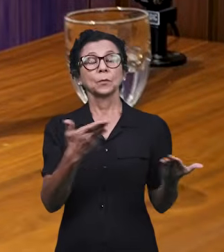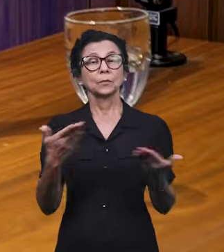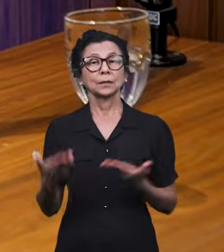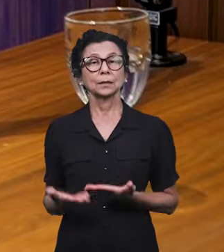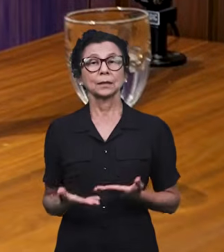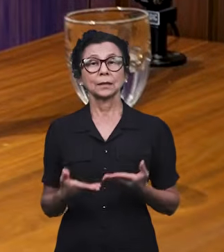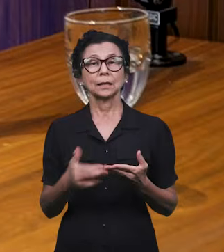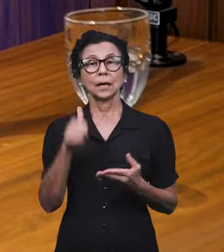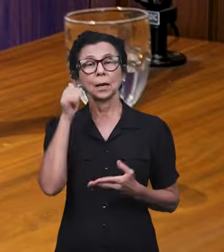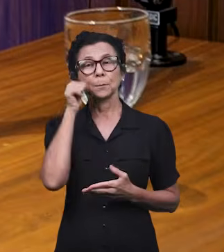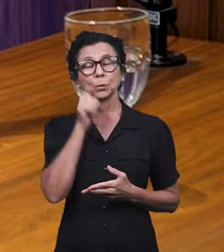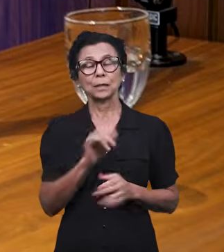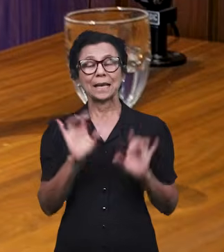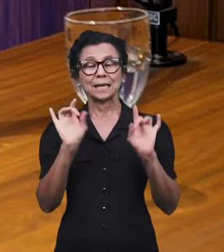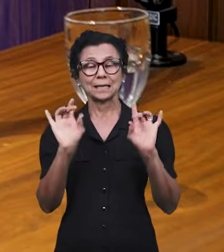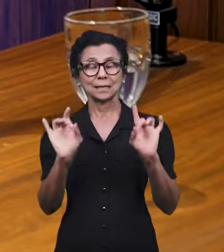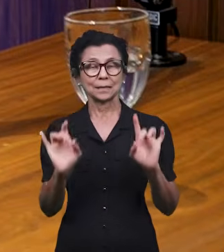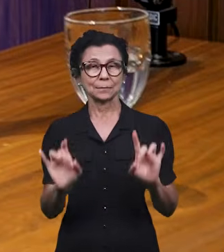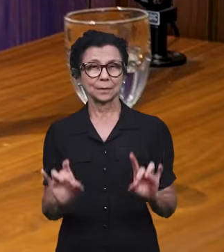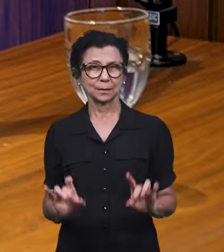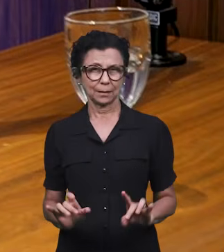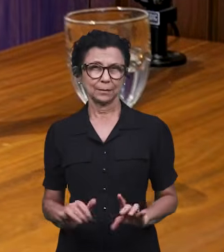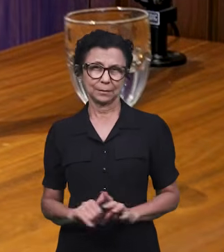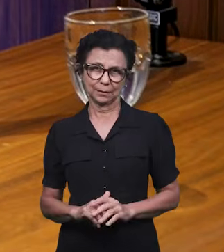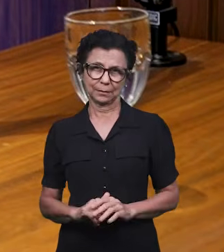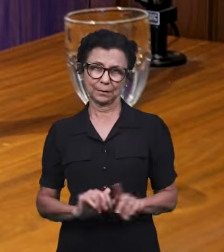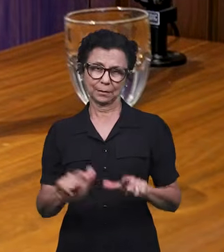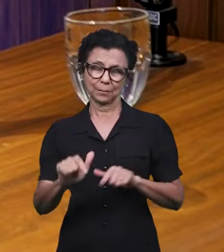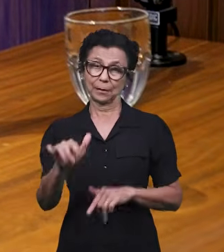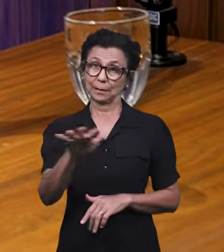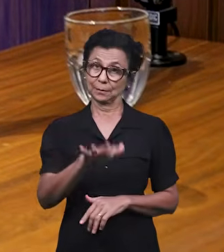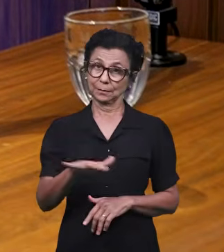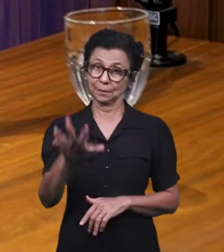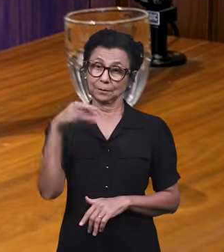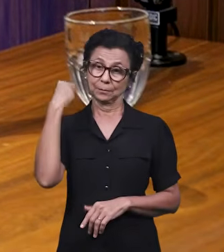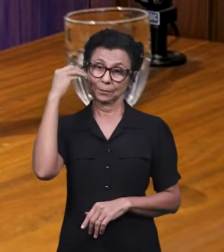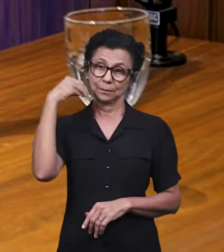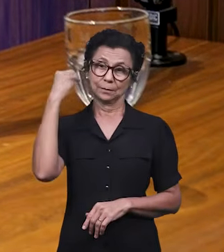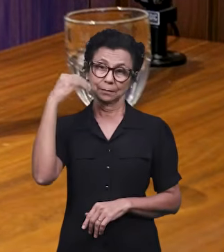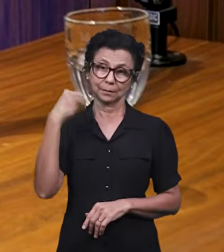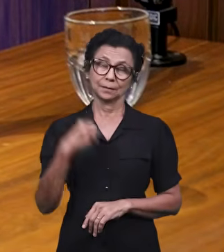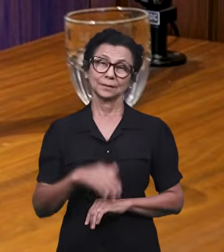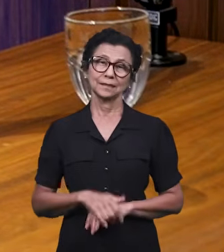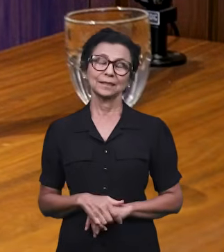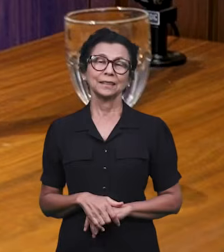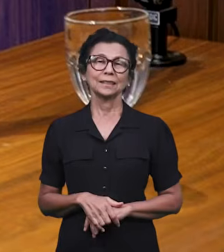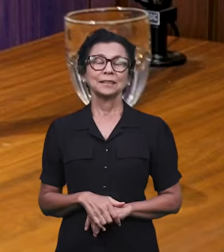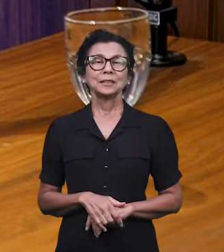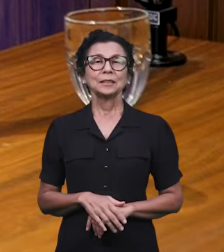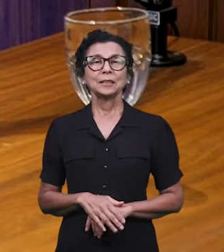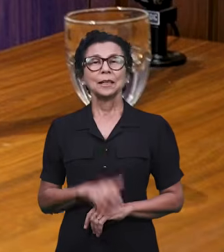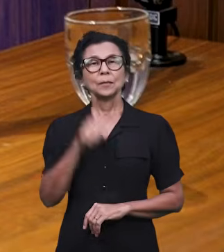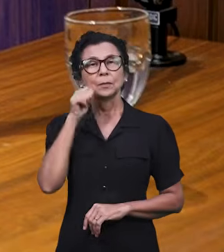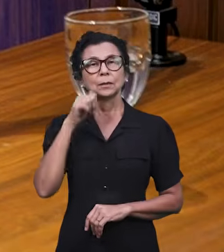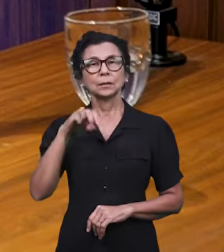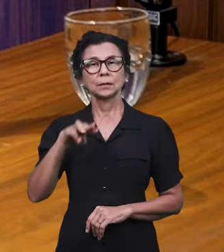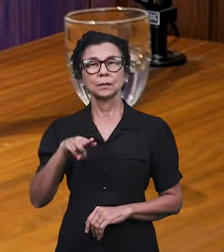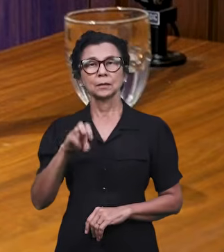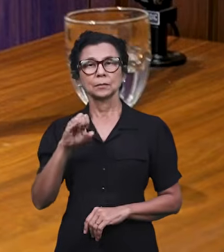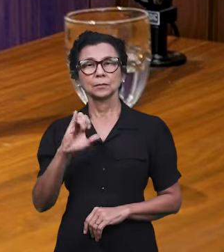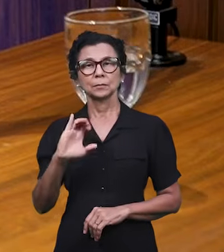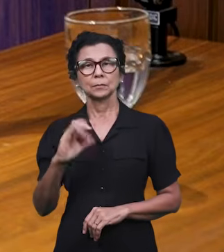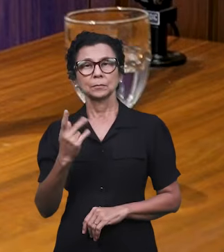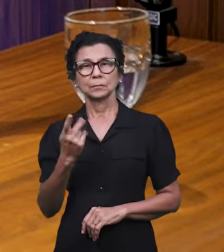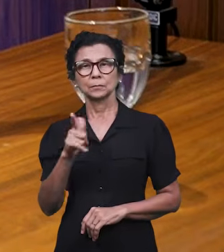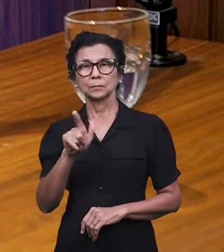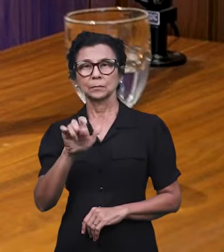especialista, a arquiteta que trabalha aí na área, tem como vivência, né, a arquitetura, a irmã Michele, que vai falar e vai abordar